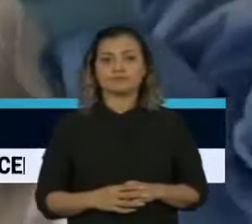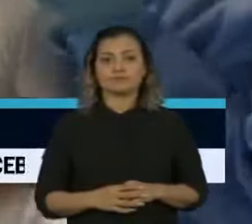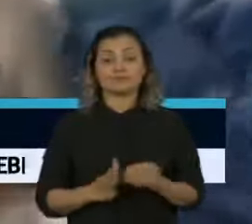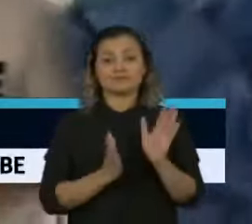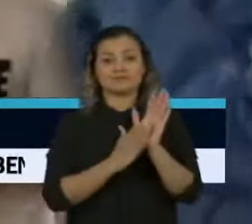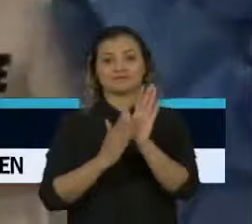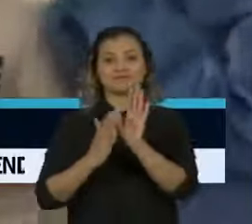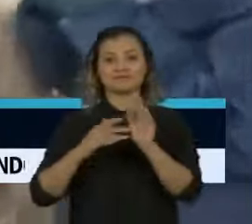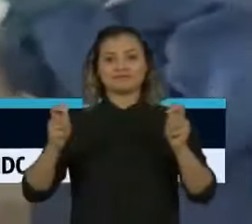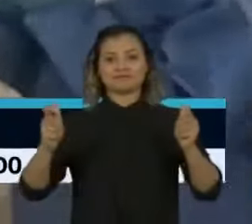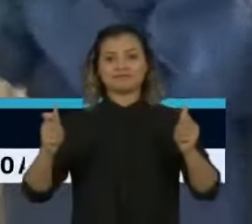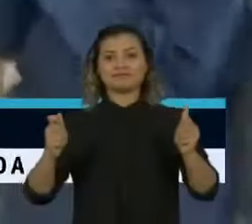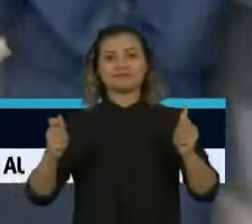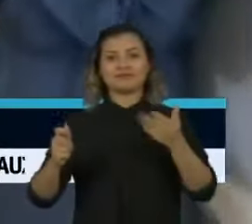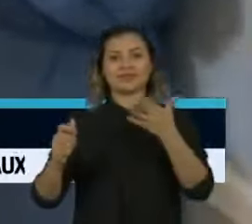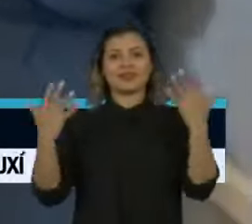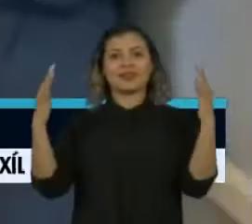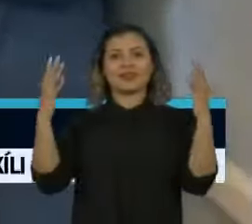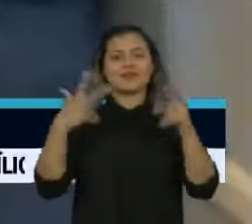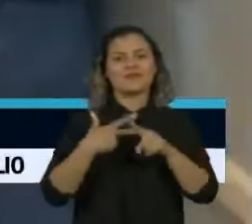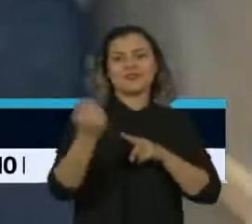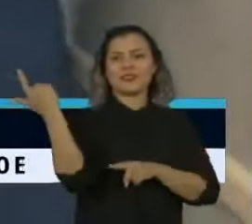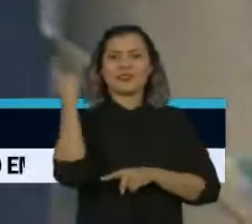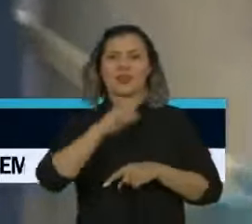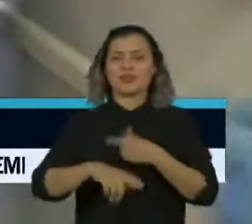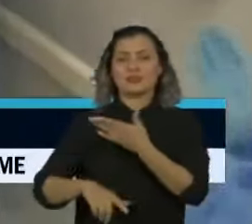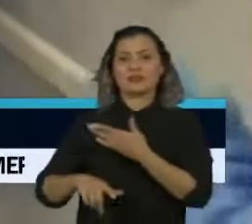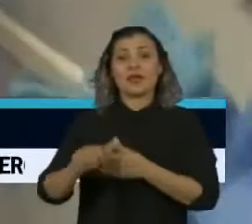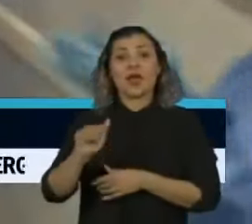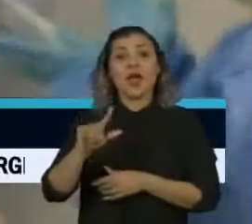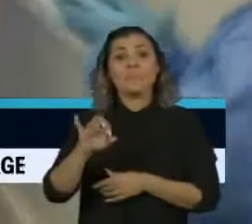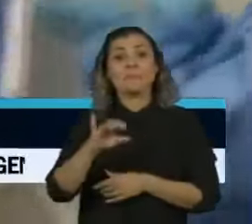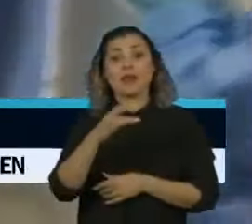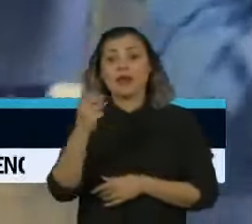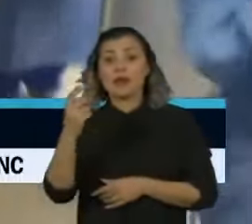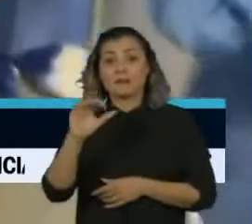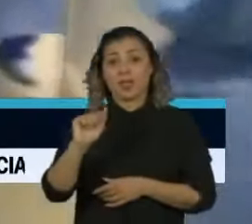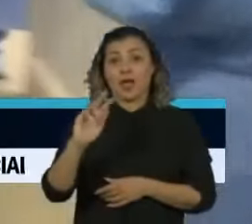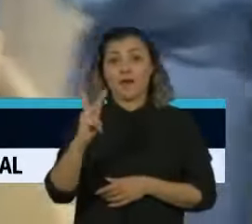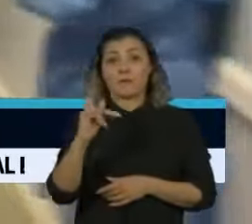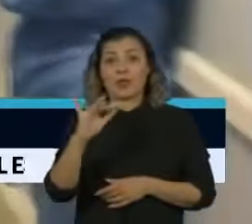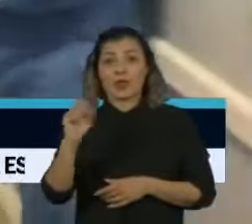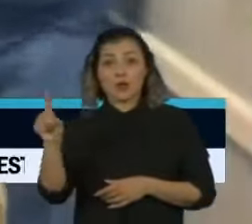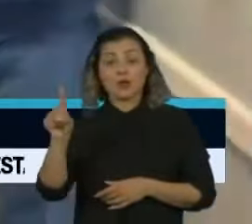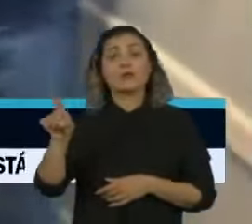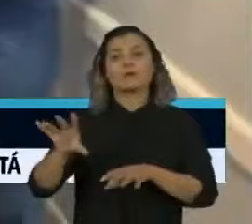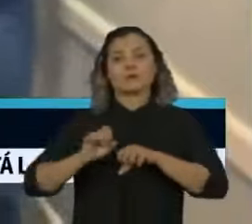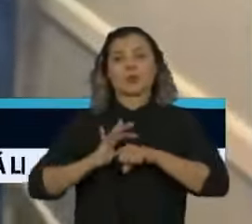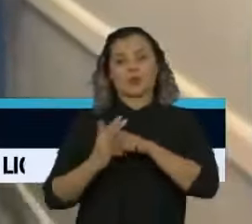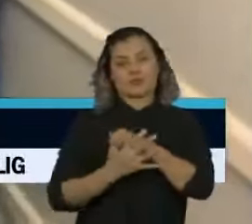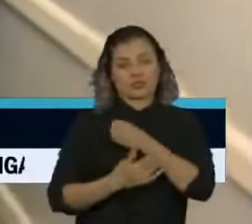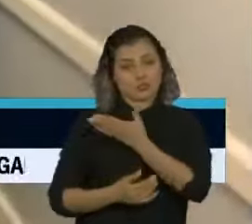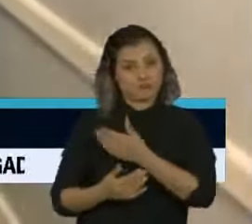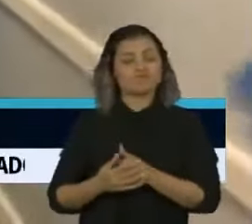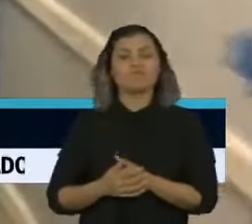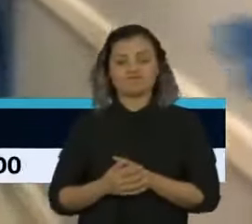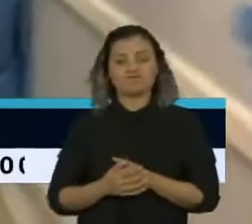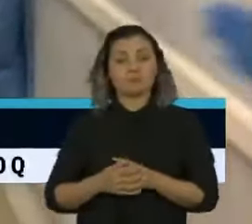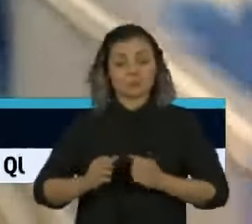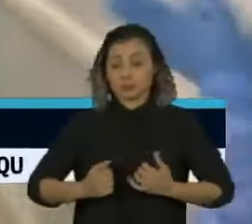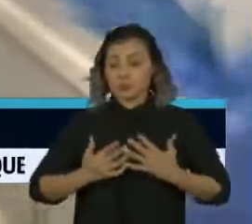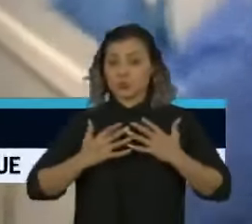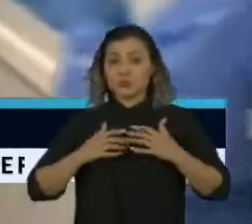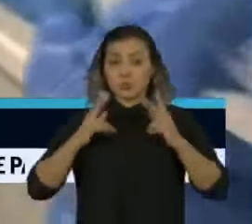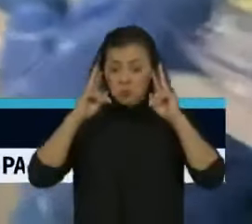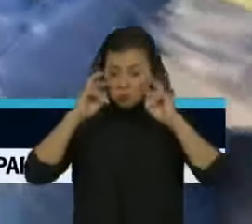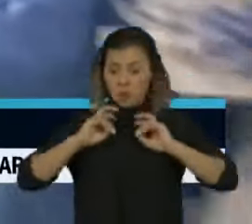O cartaz nas mãos comemora a vitória. O Abraão foi diagnosticado com Covid-19. Não teve sintomas da